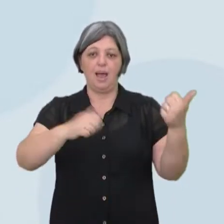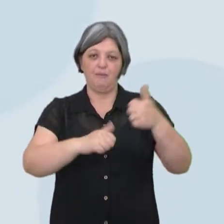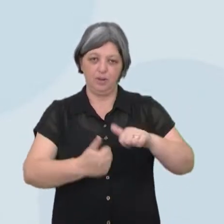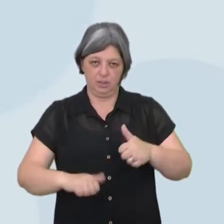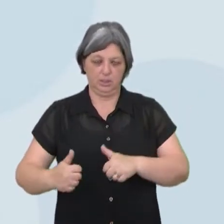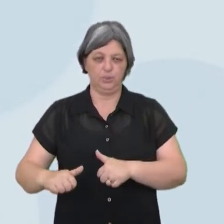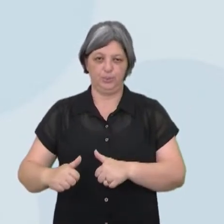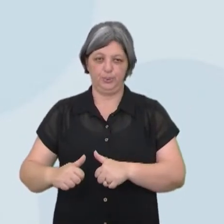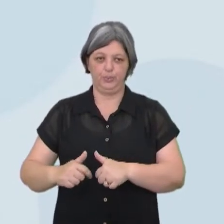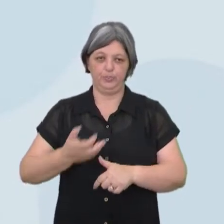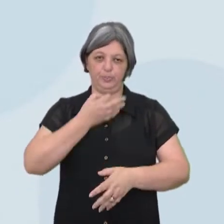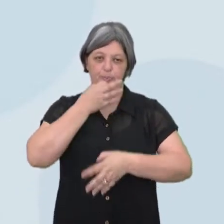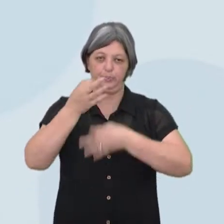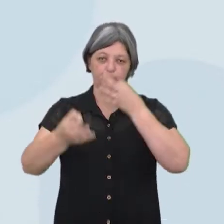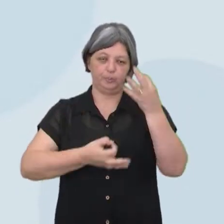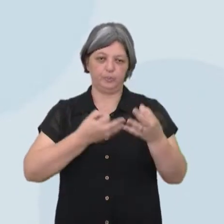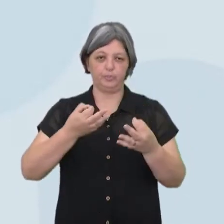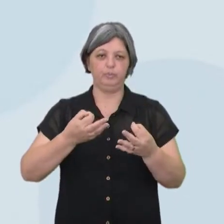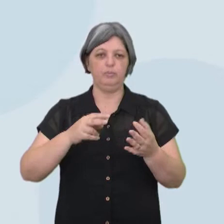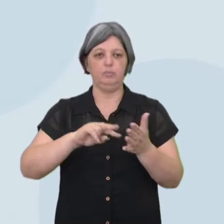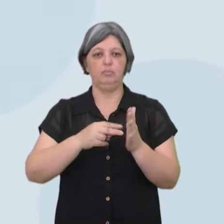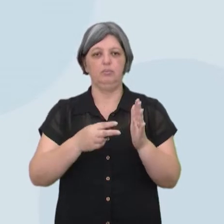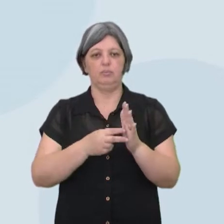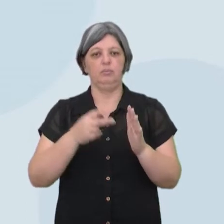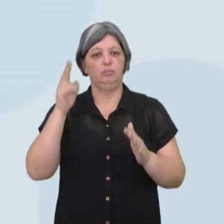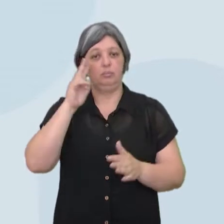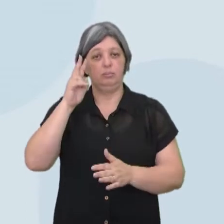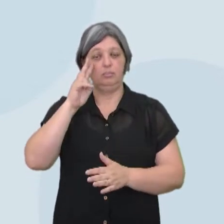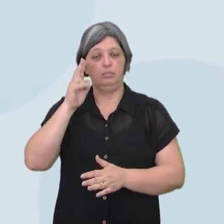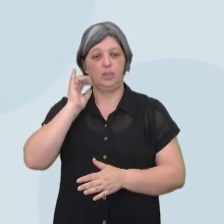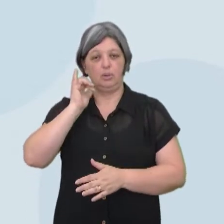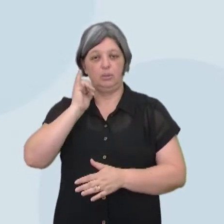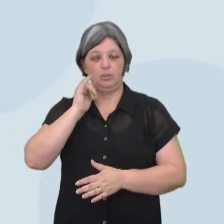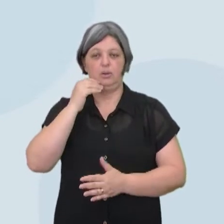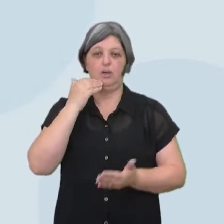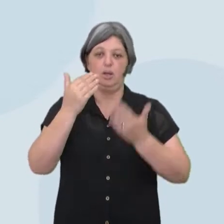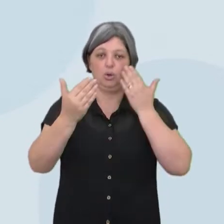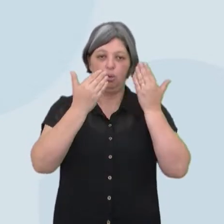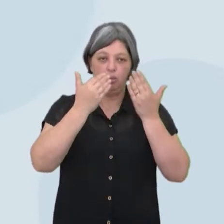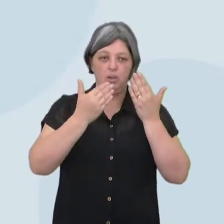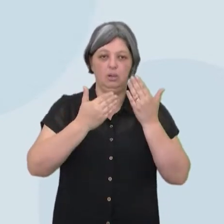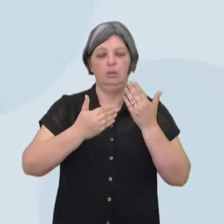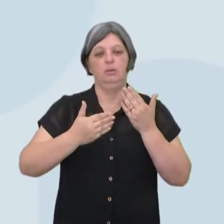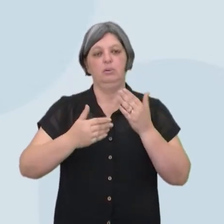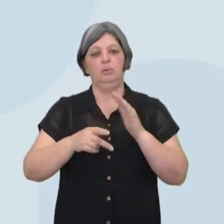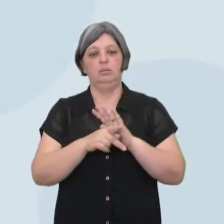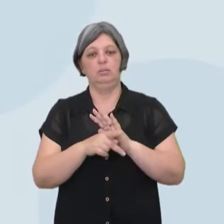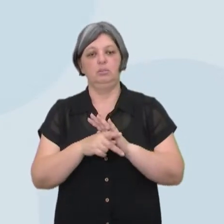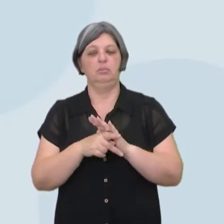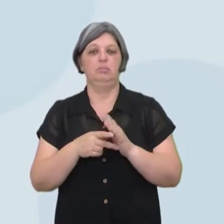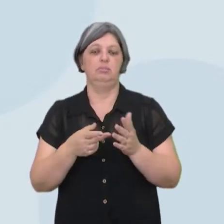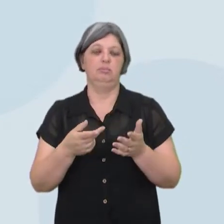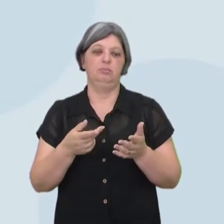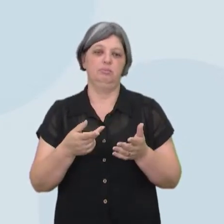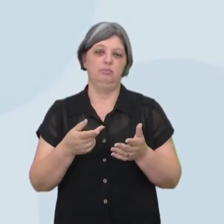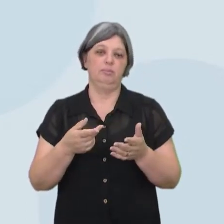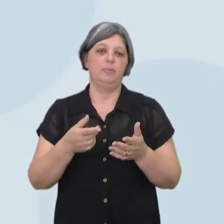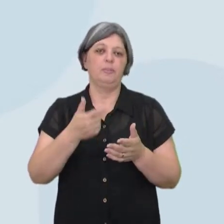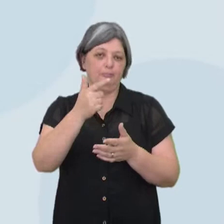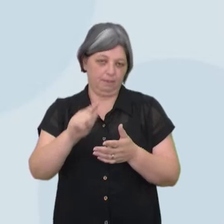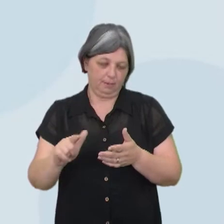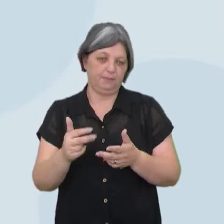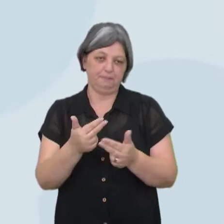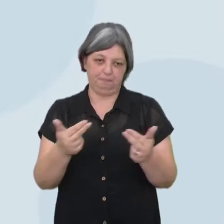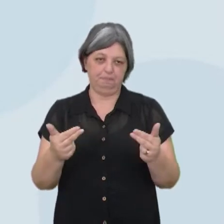criticamente seu significado histórico e comparando-as a narrativas que contemplem outros